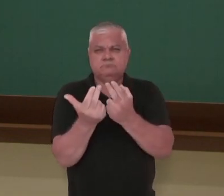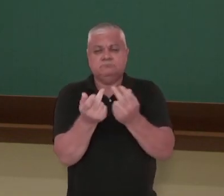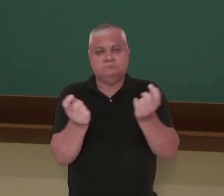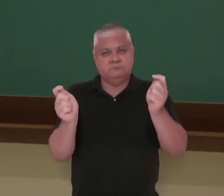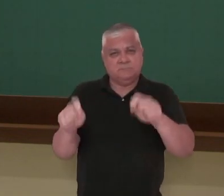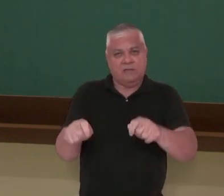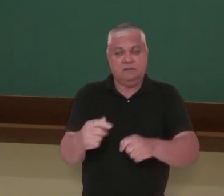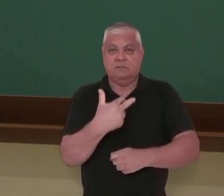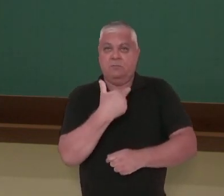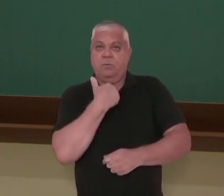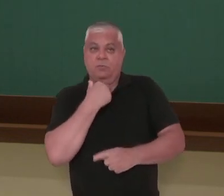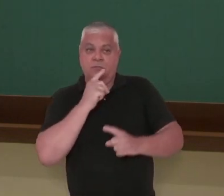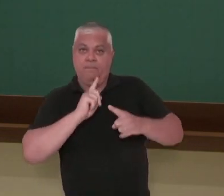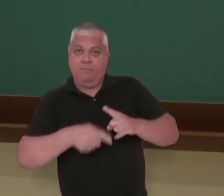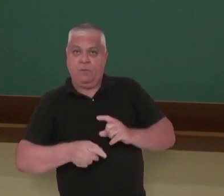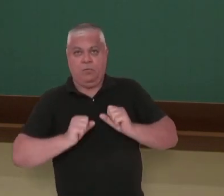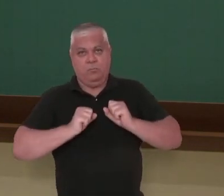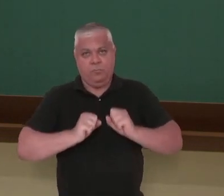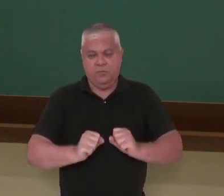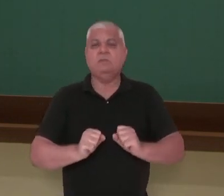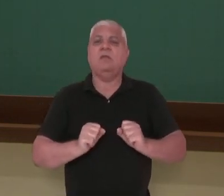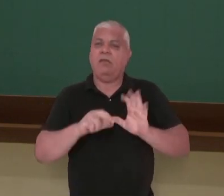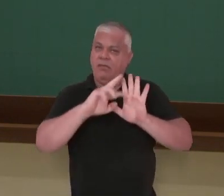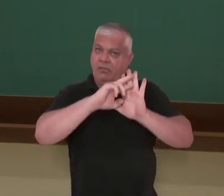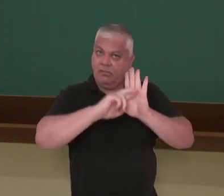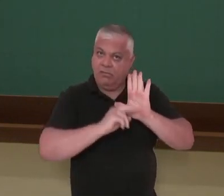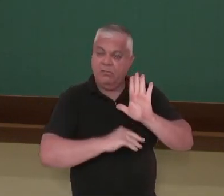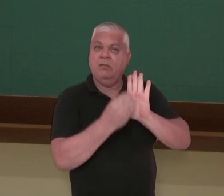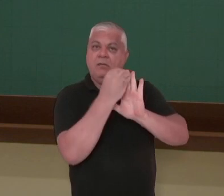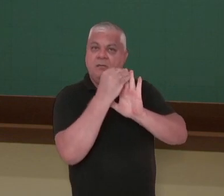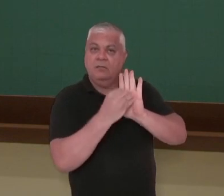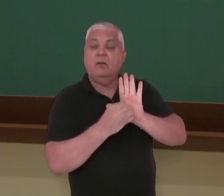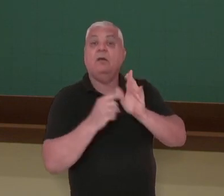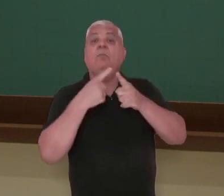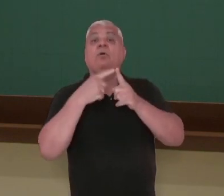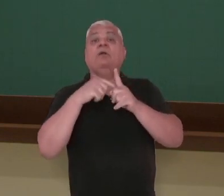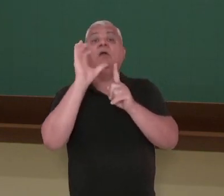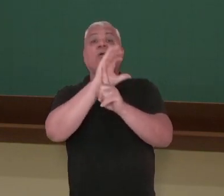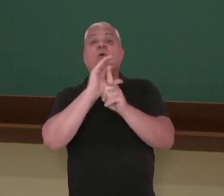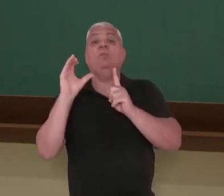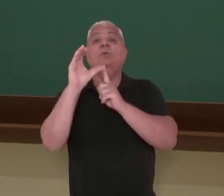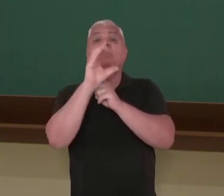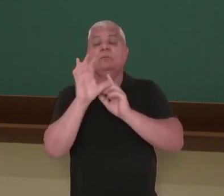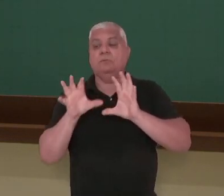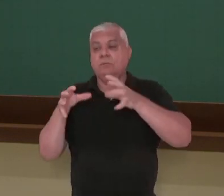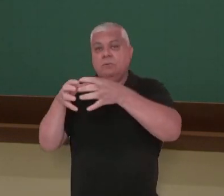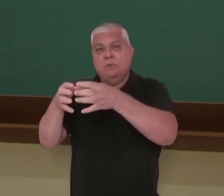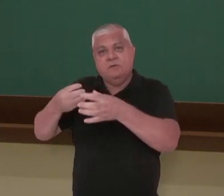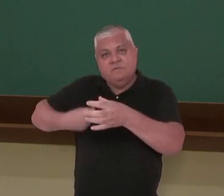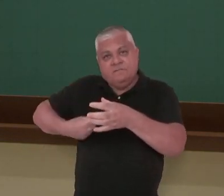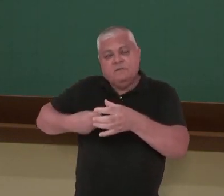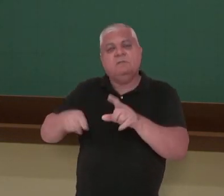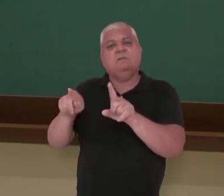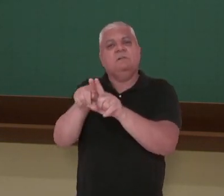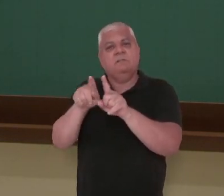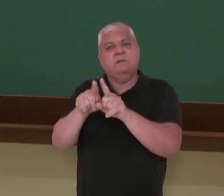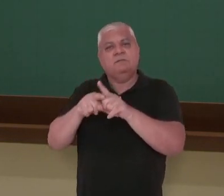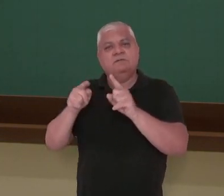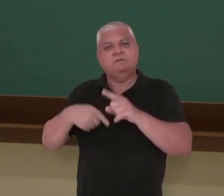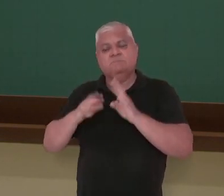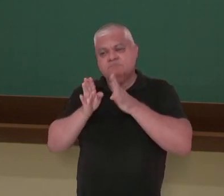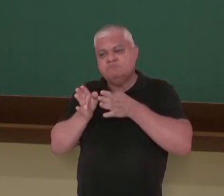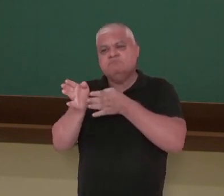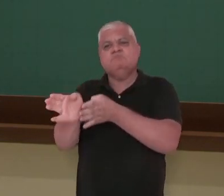que não. Então, você conviver em comunidade, você espera que as outras pessoas também sigam esse